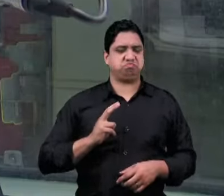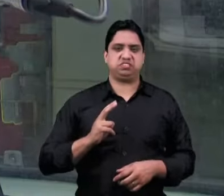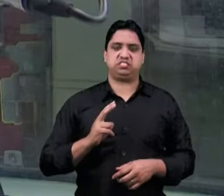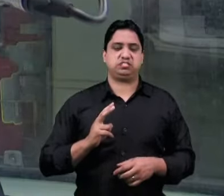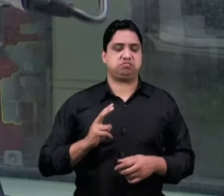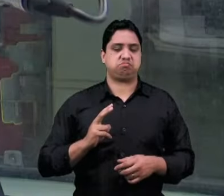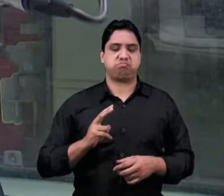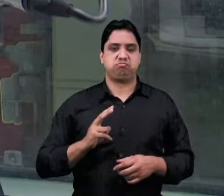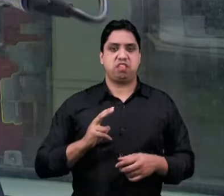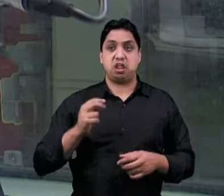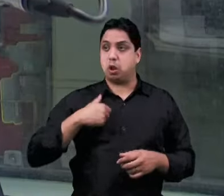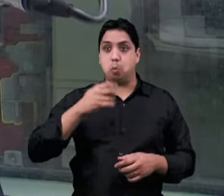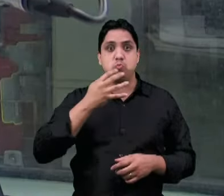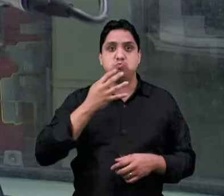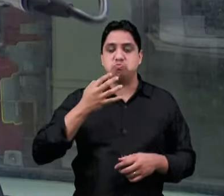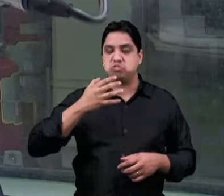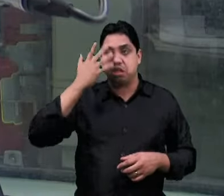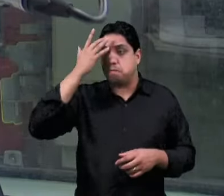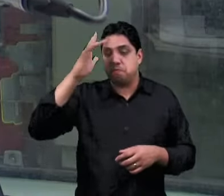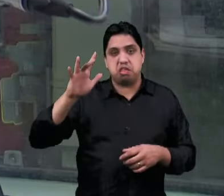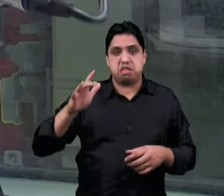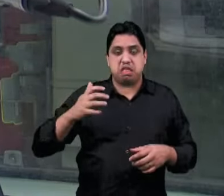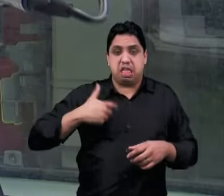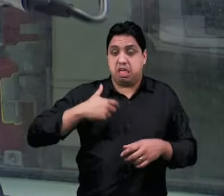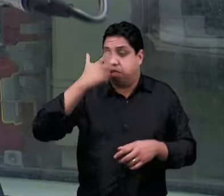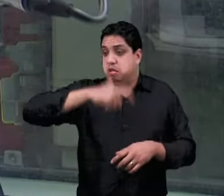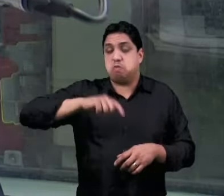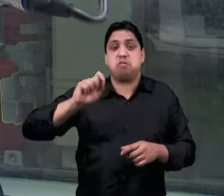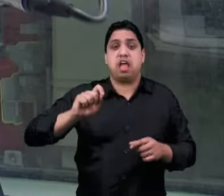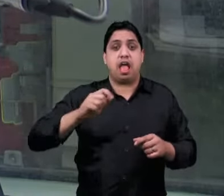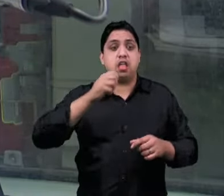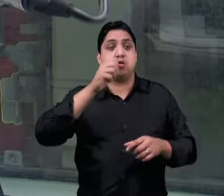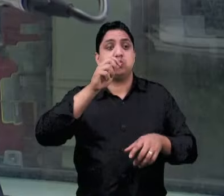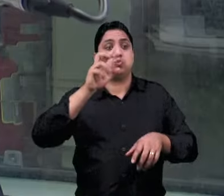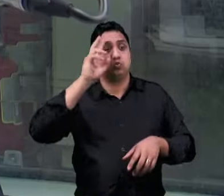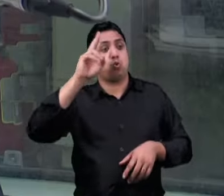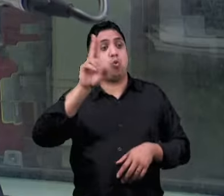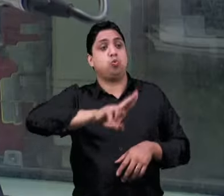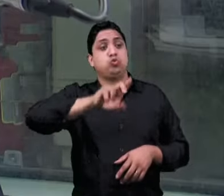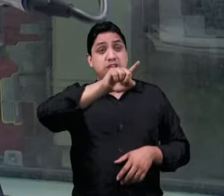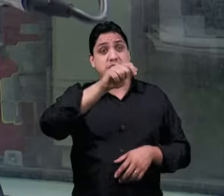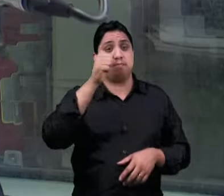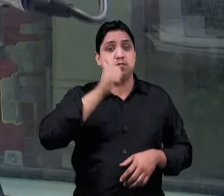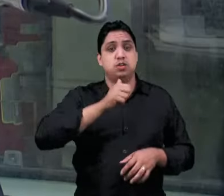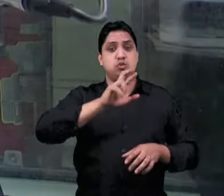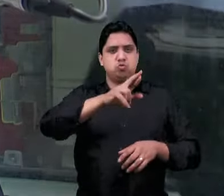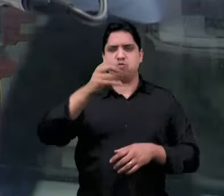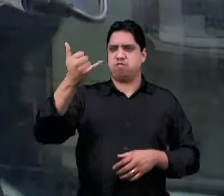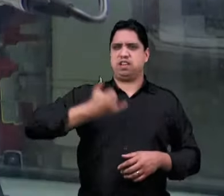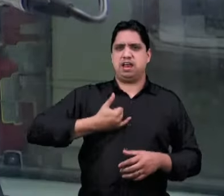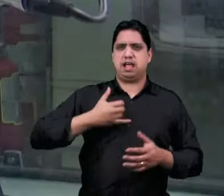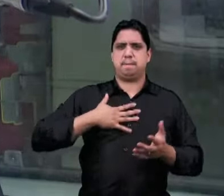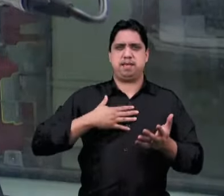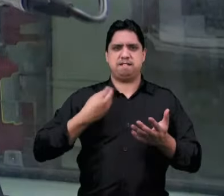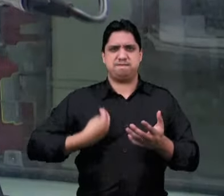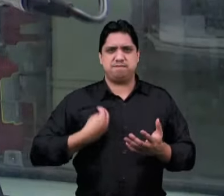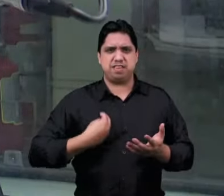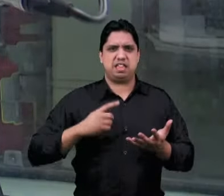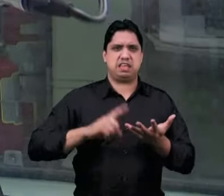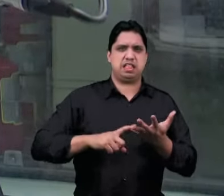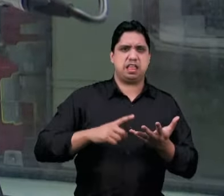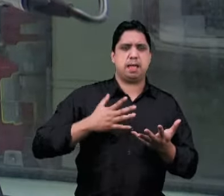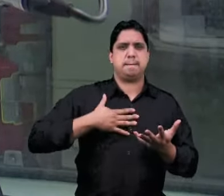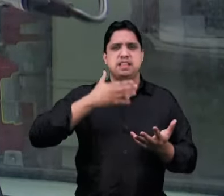eu, e o senhor começou a usar aquela irmã e o senhor começou a falar comigo da minha vida, das